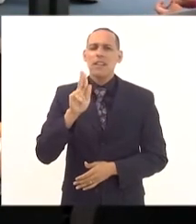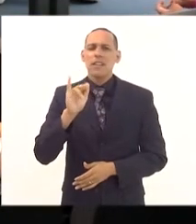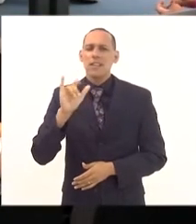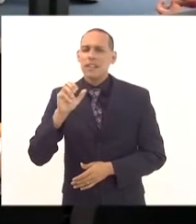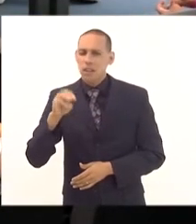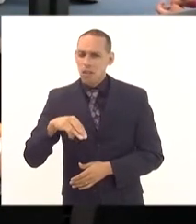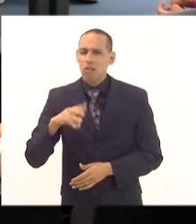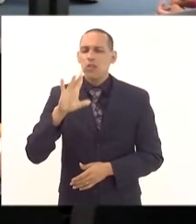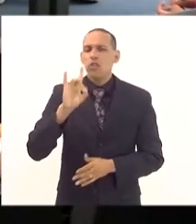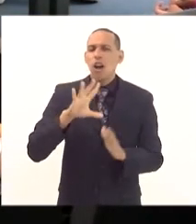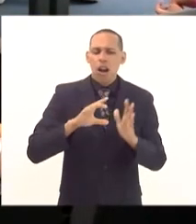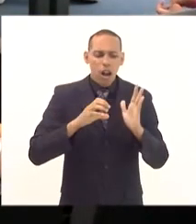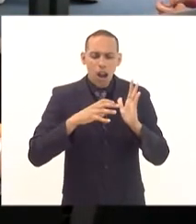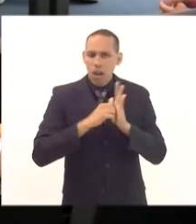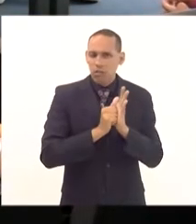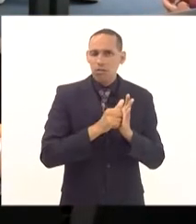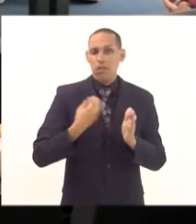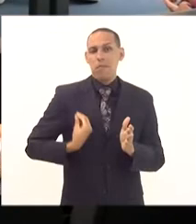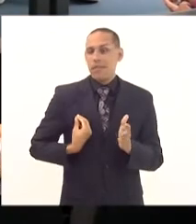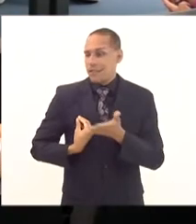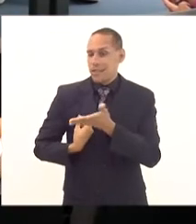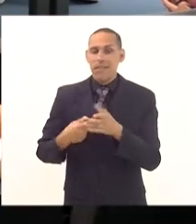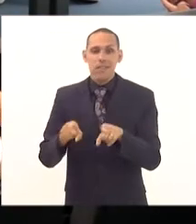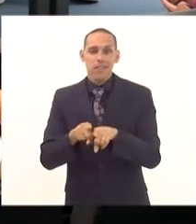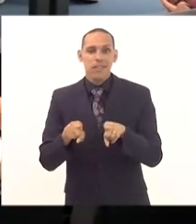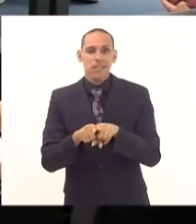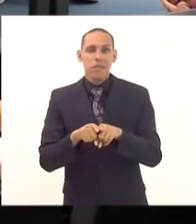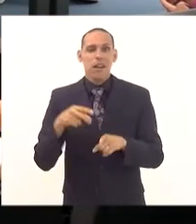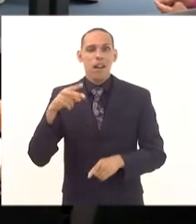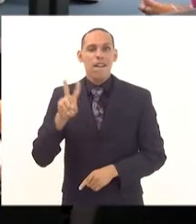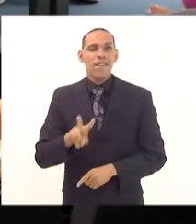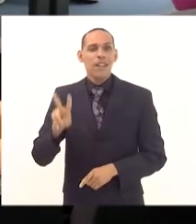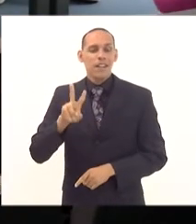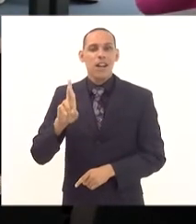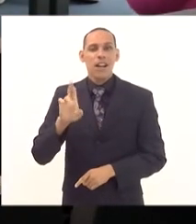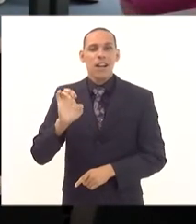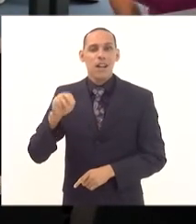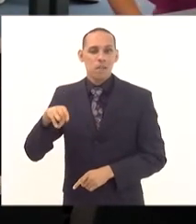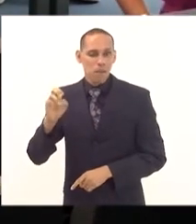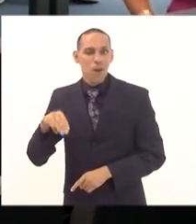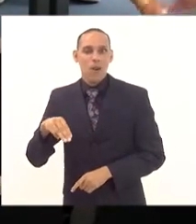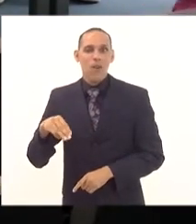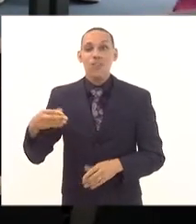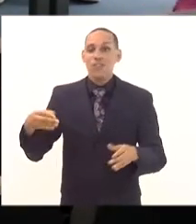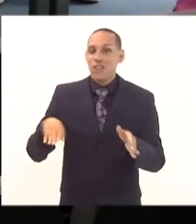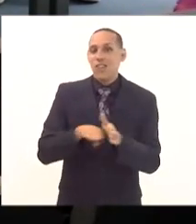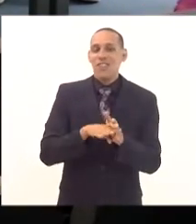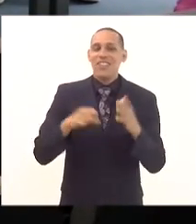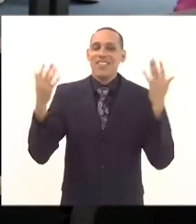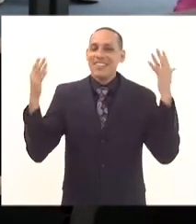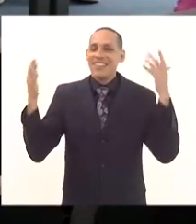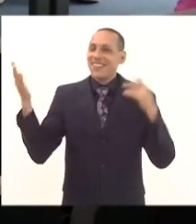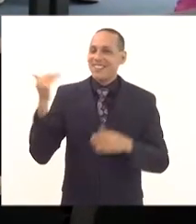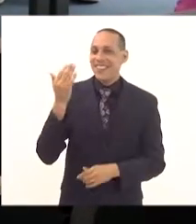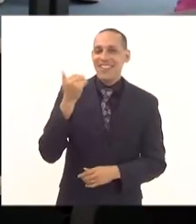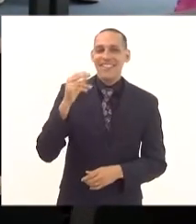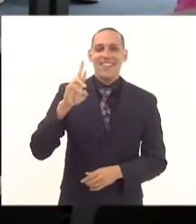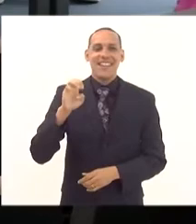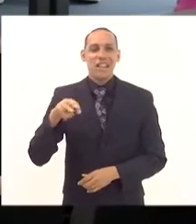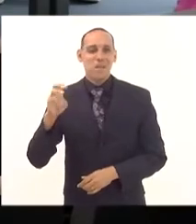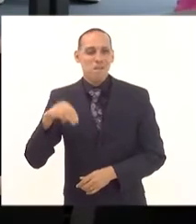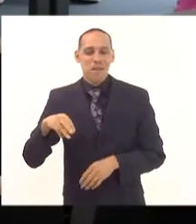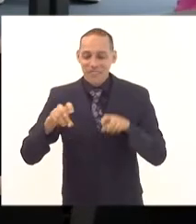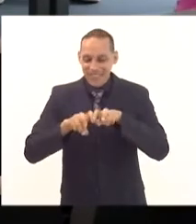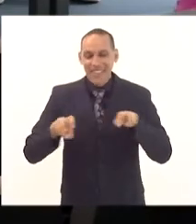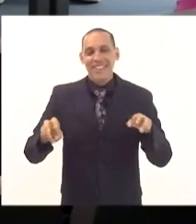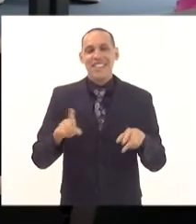a parte de registrar está entre nós aqui o nosso querido companheiro Vereador Ramon gerador da cidade não chegou vem para cá remam